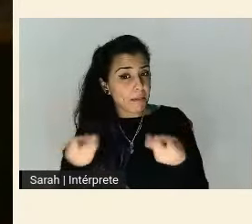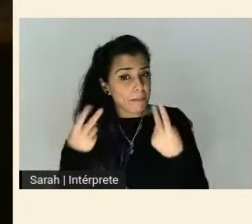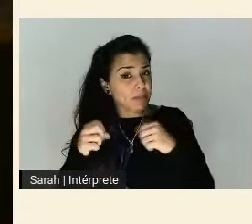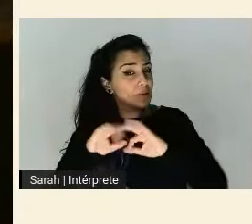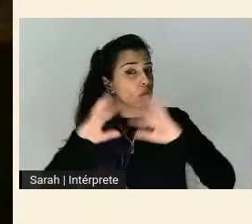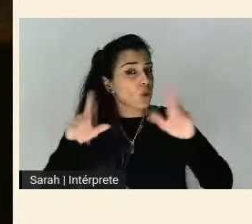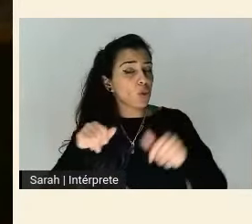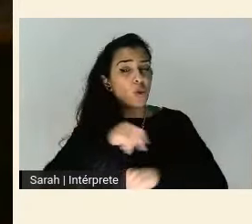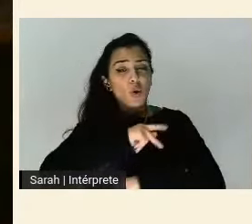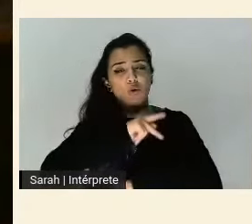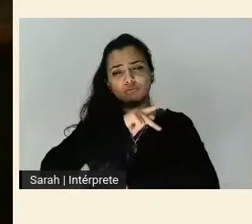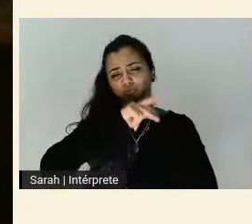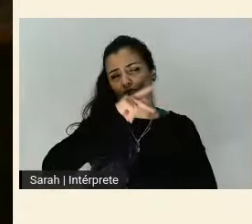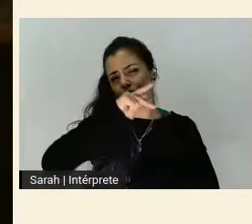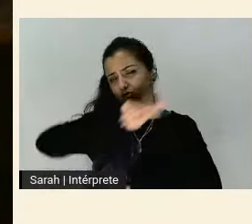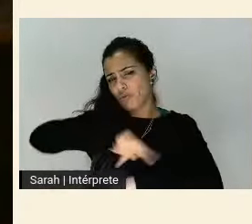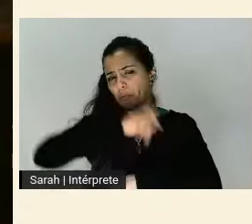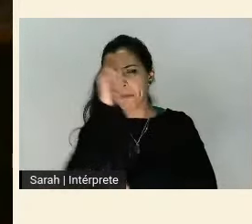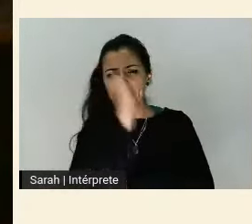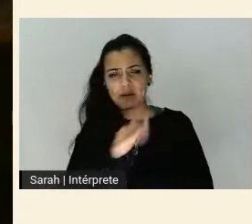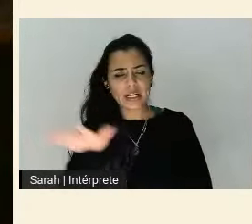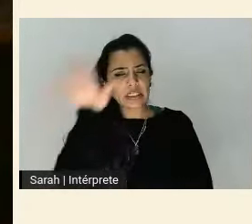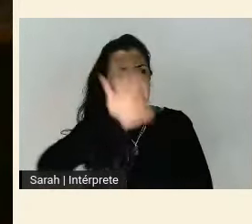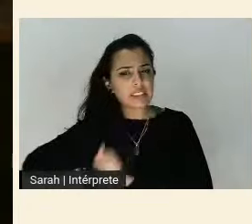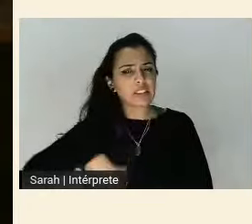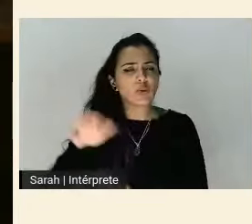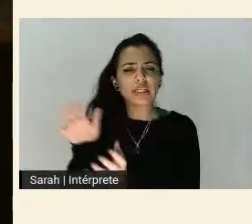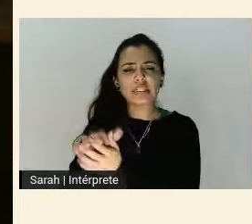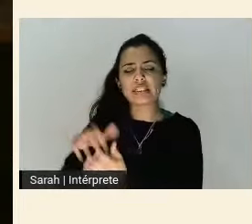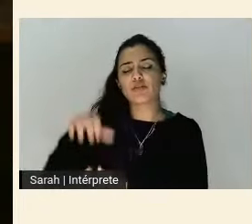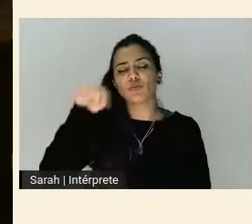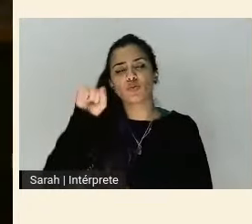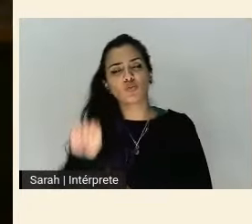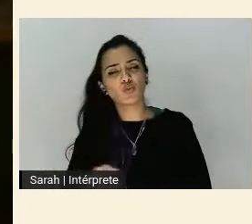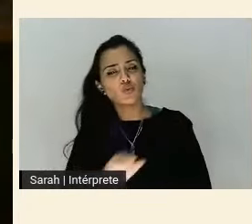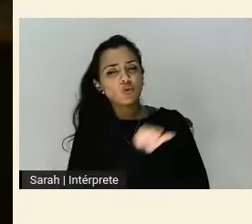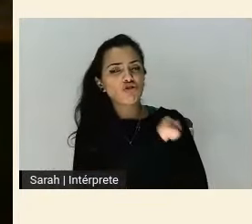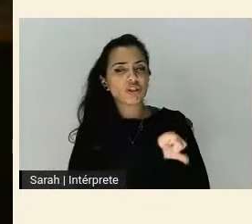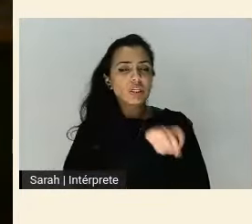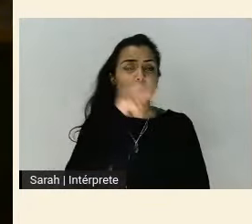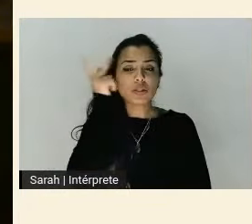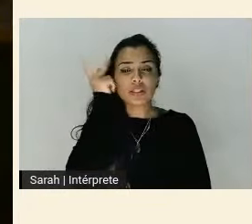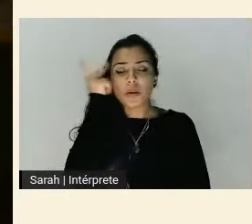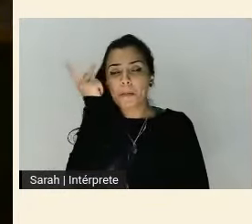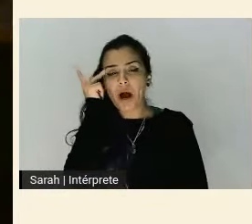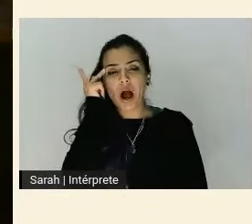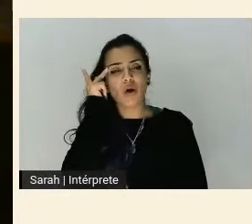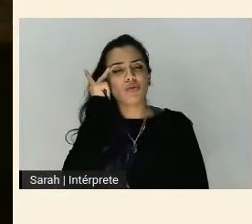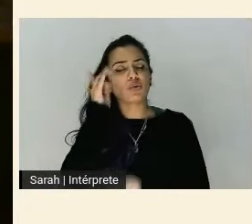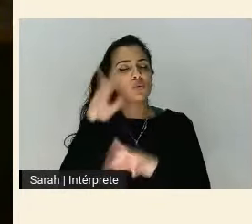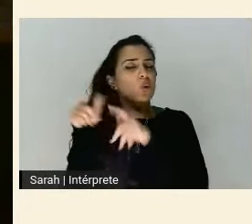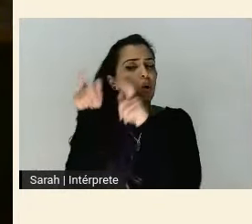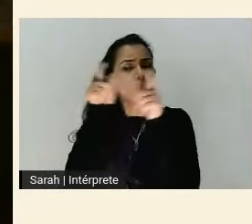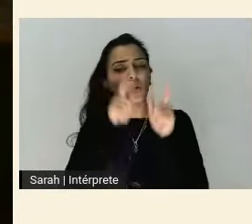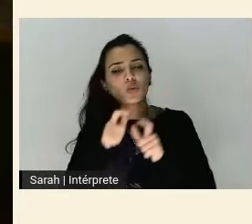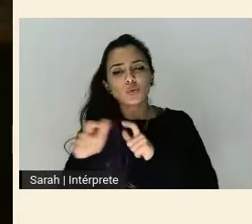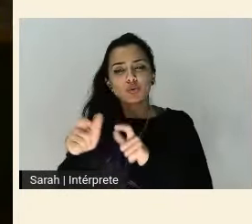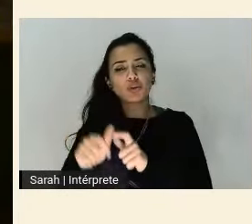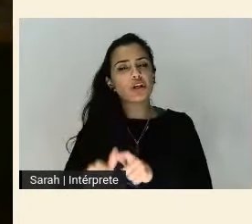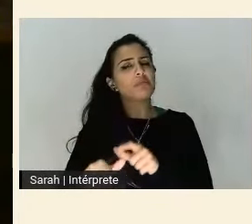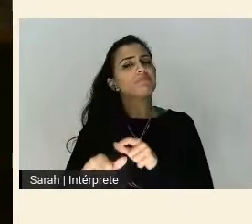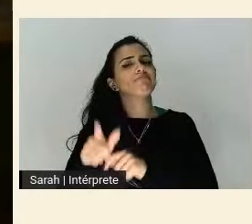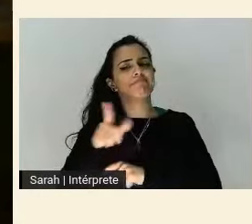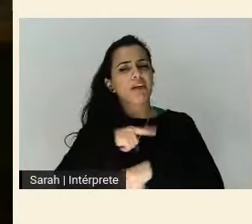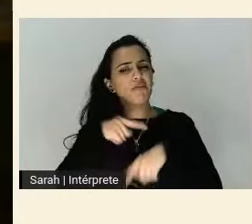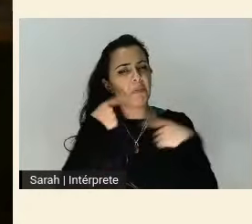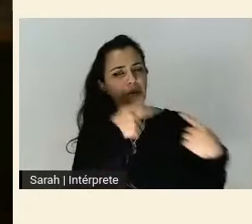Brasil, no Recife, ou em Natal, ou no Rio Grande do Sul, ou no Rio de Janeiro, em São Paulo. Quer dizer, estava fervilhando esse